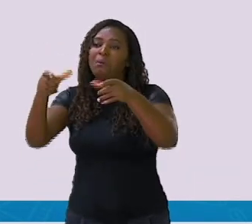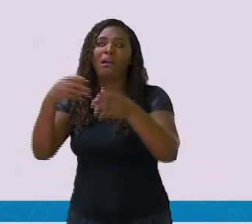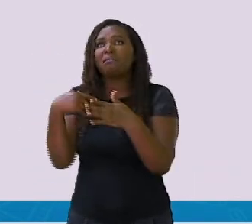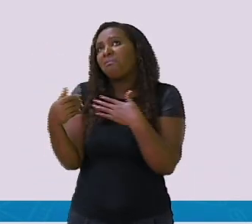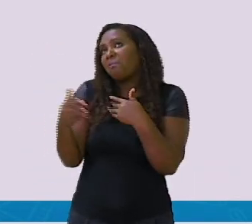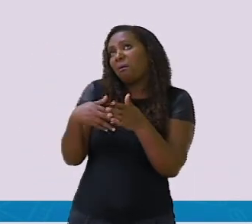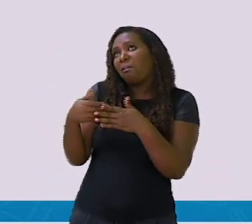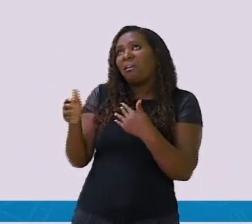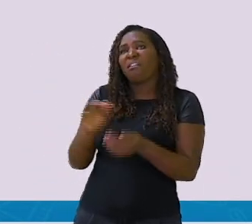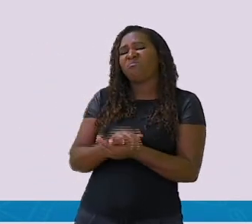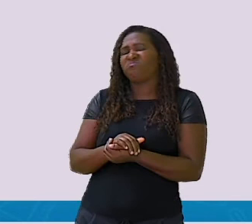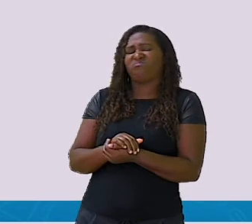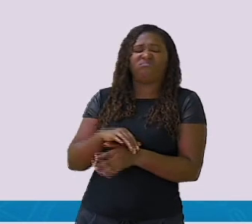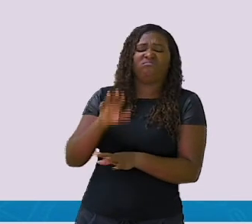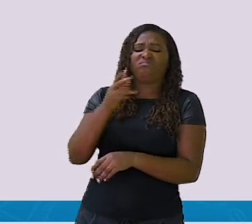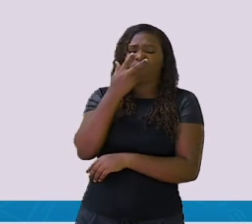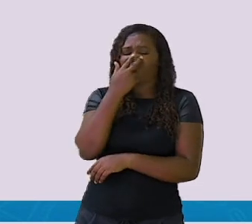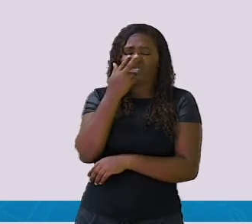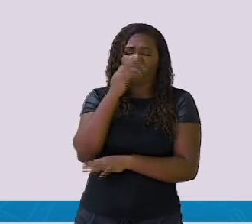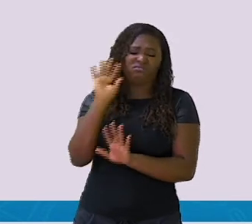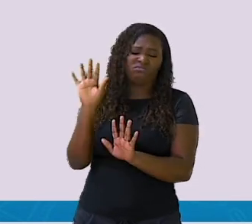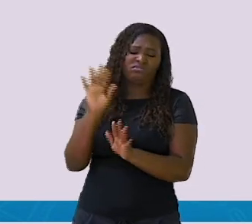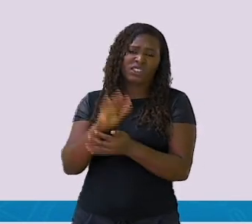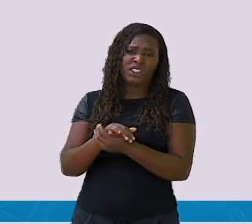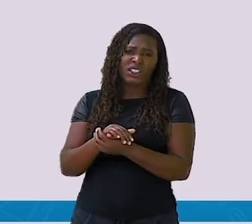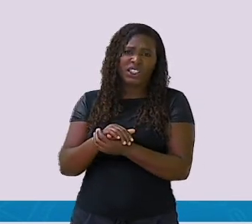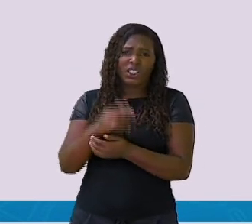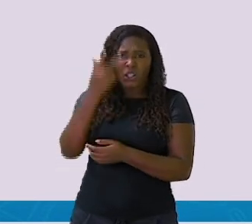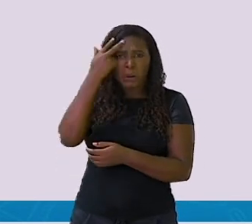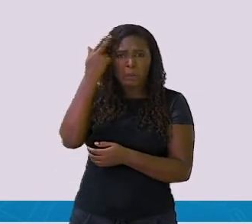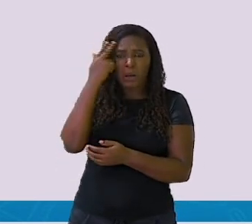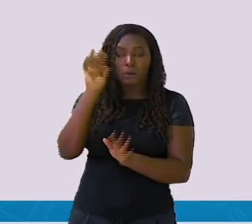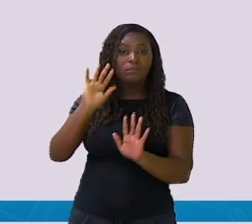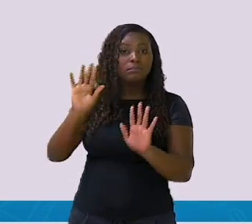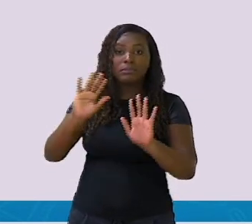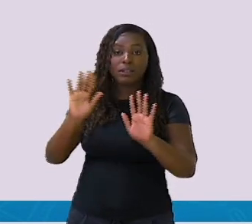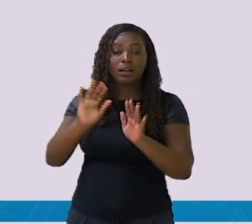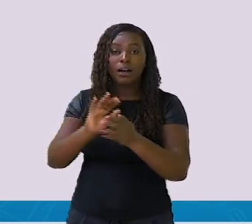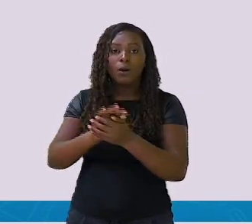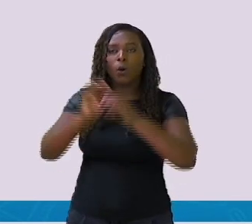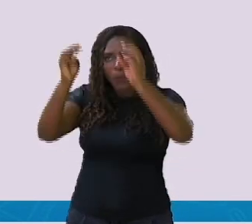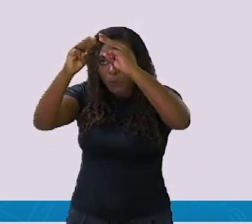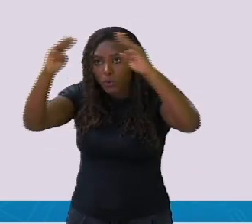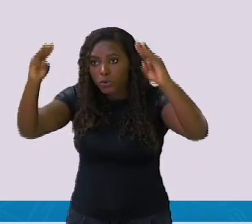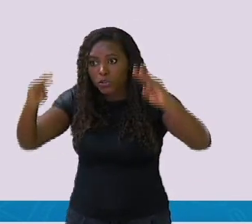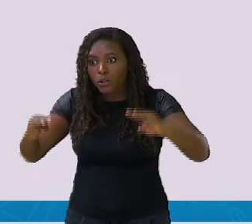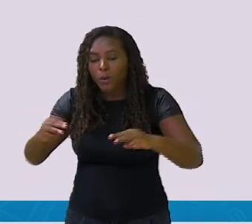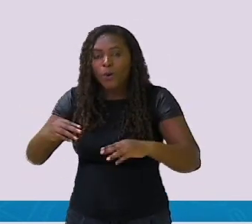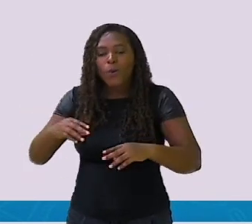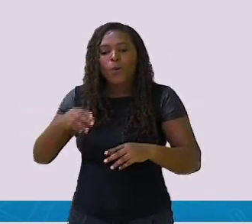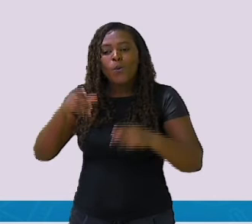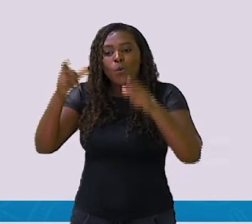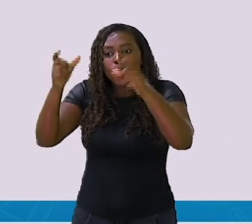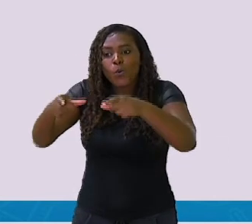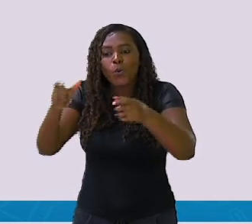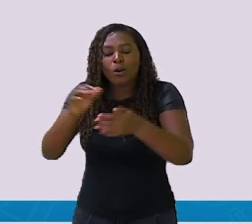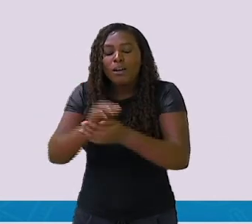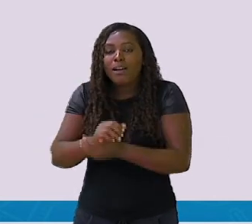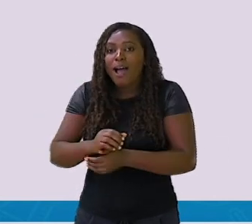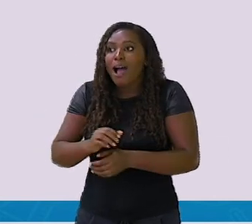museu é muito rico em história, em curiosidades. Quando você visita um museu com a intenção